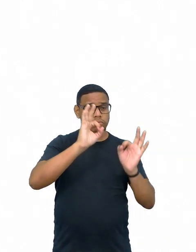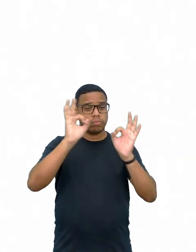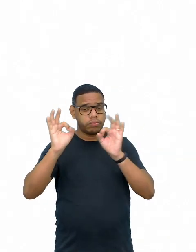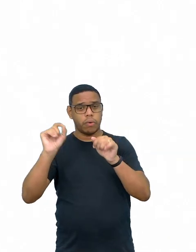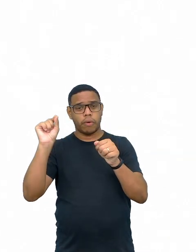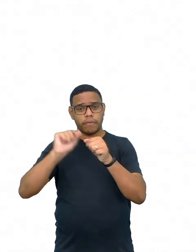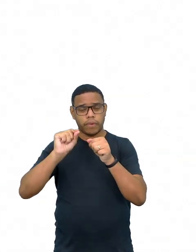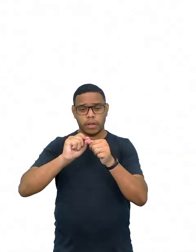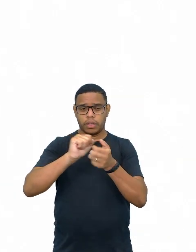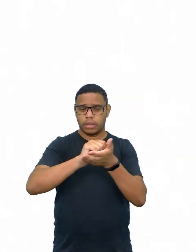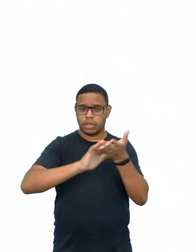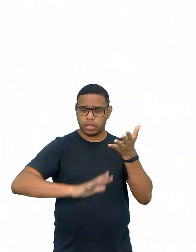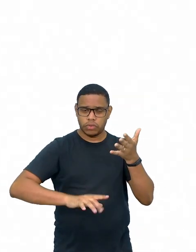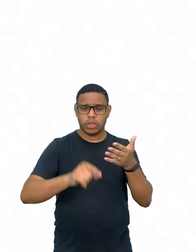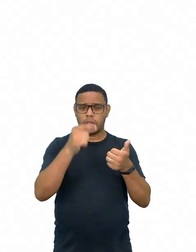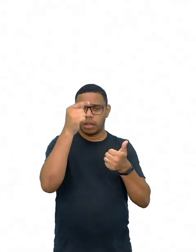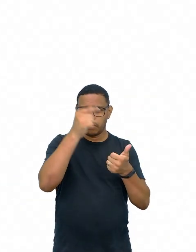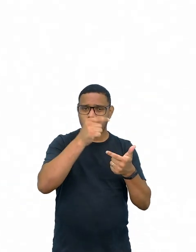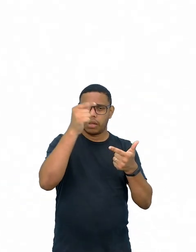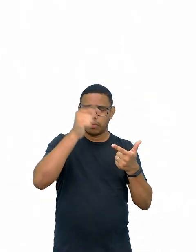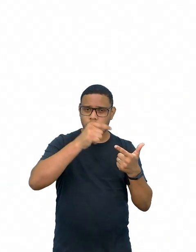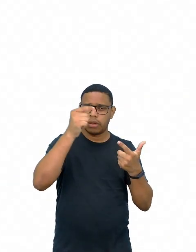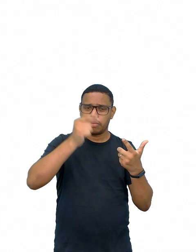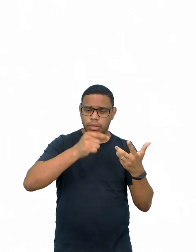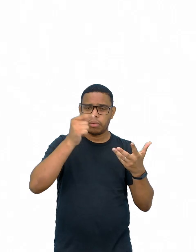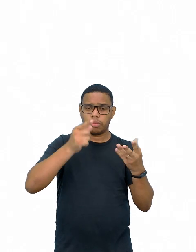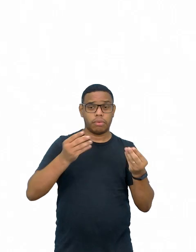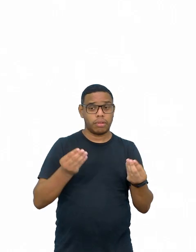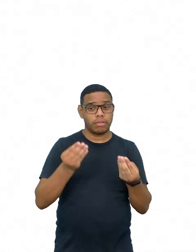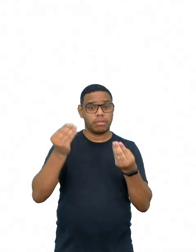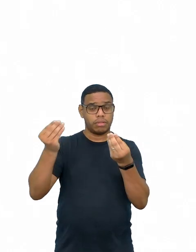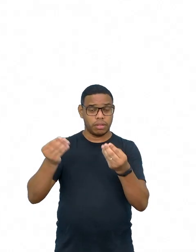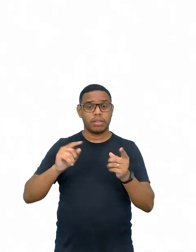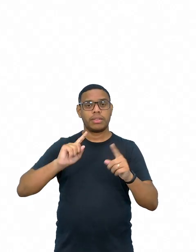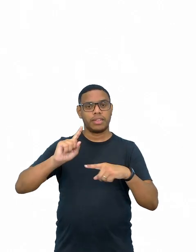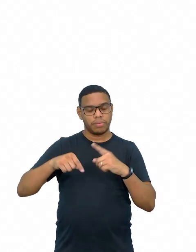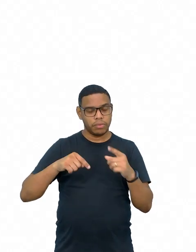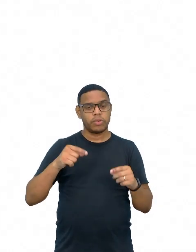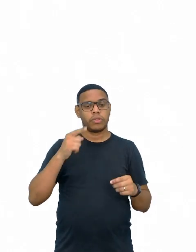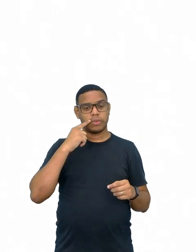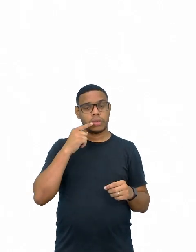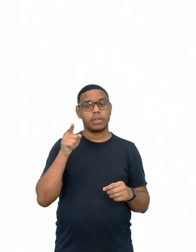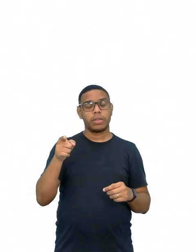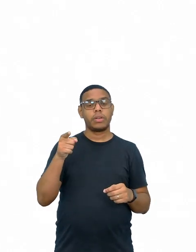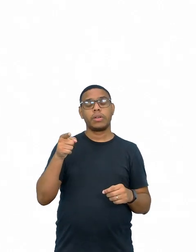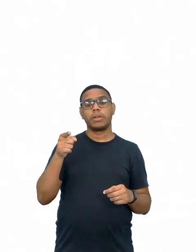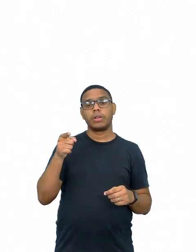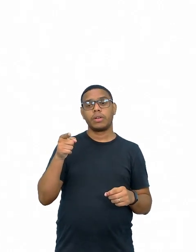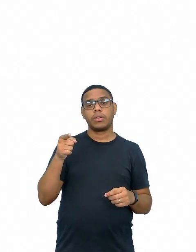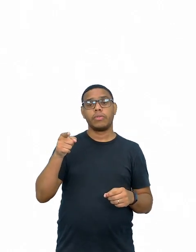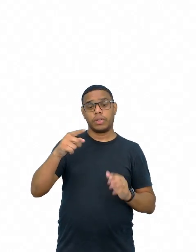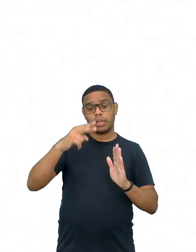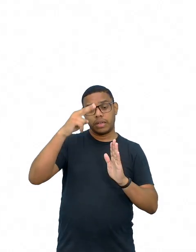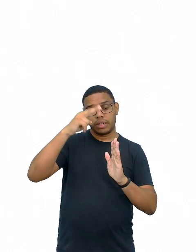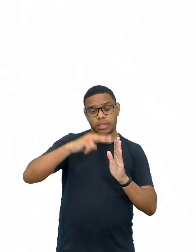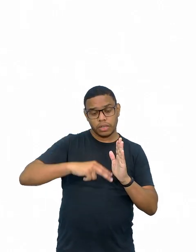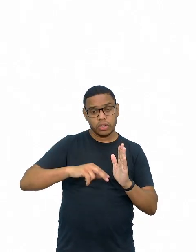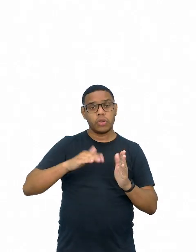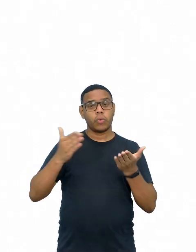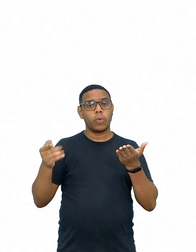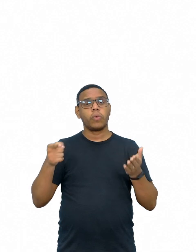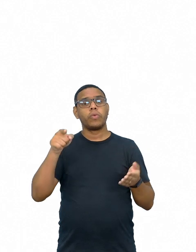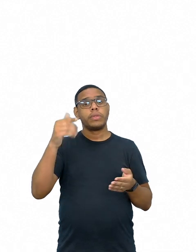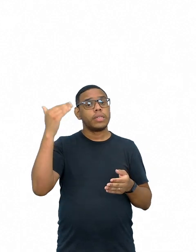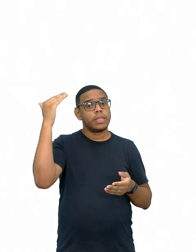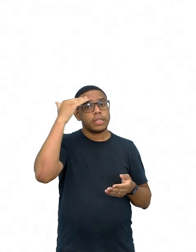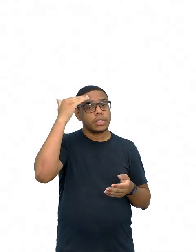atividade, estudar essa atividade de currículo em ação, e depois você vai me dizer o que você leu e o que você